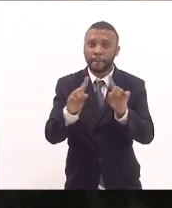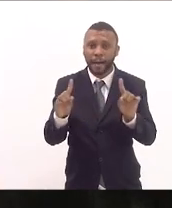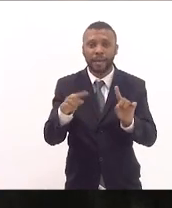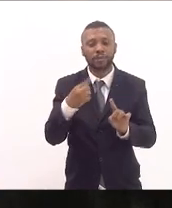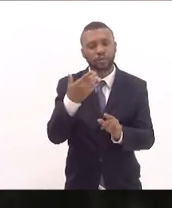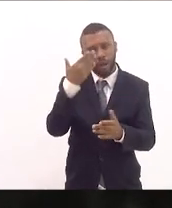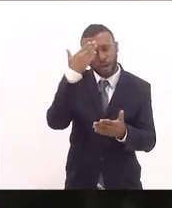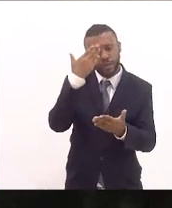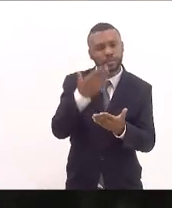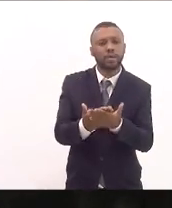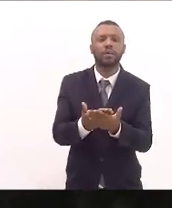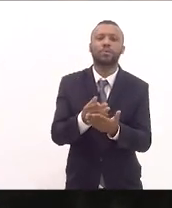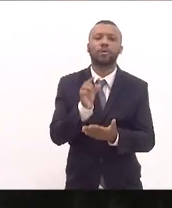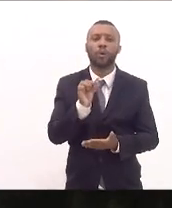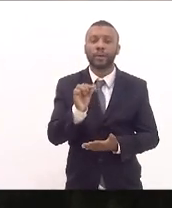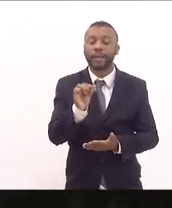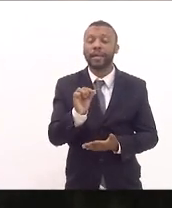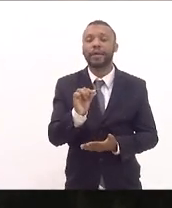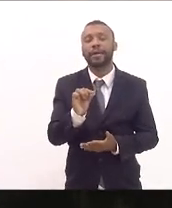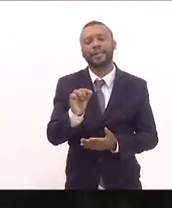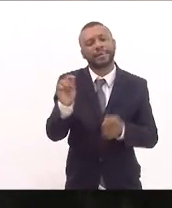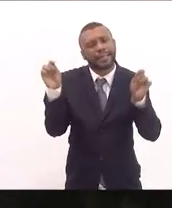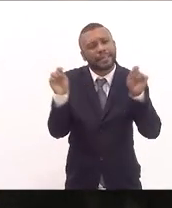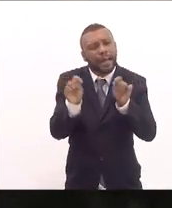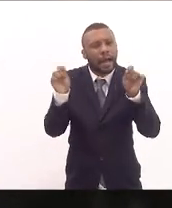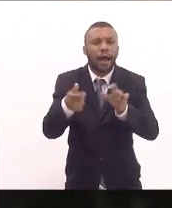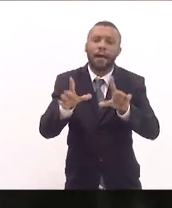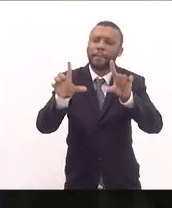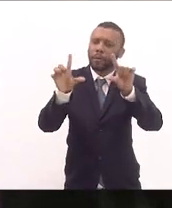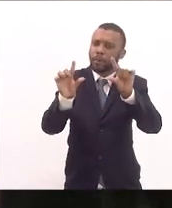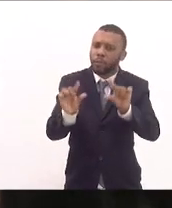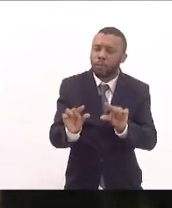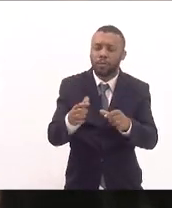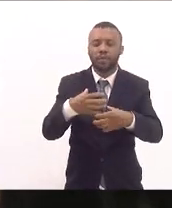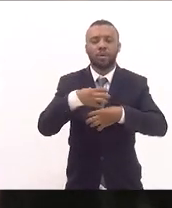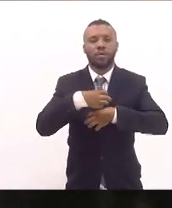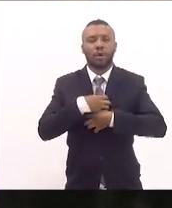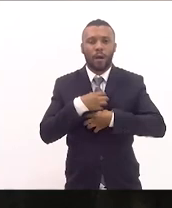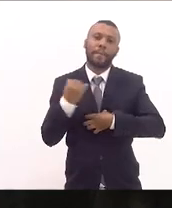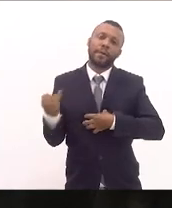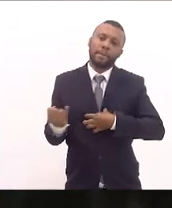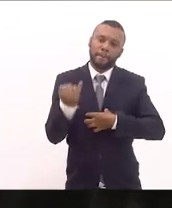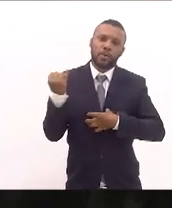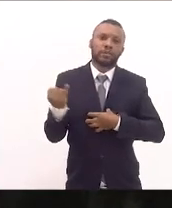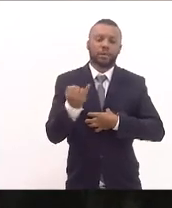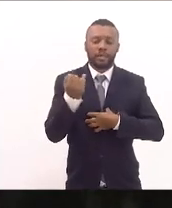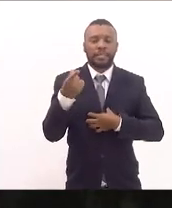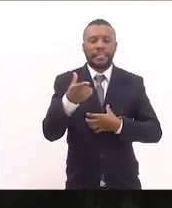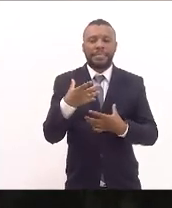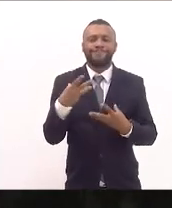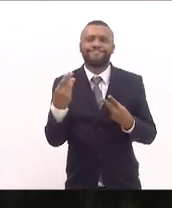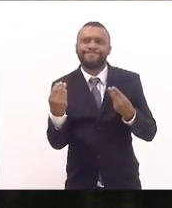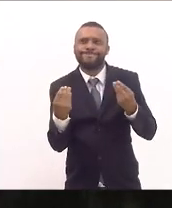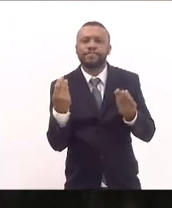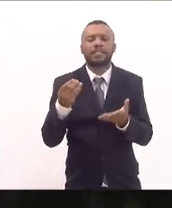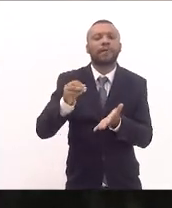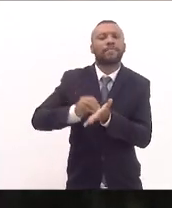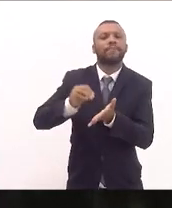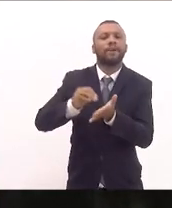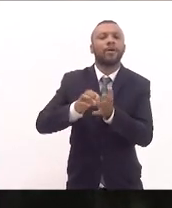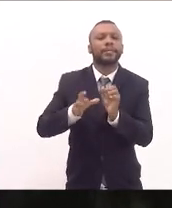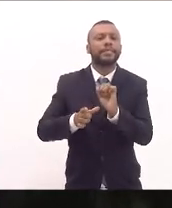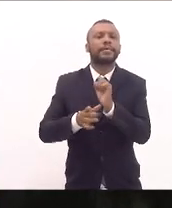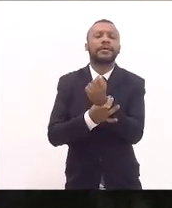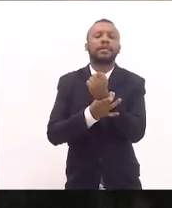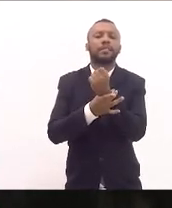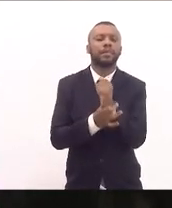Crendo e acreditando que amenize de uma forma significativa essa sensação e essa